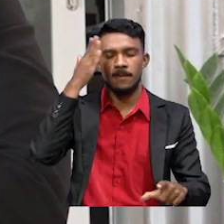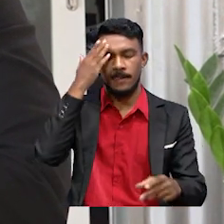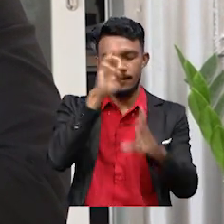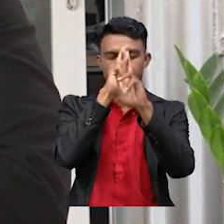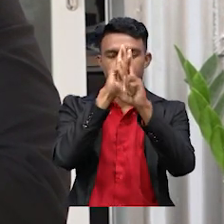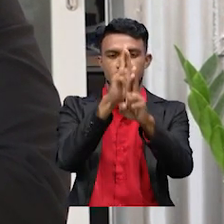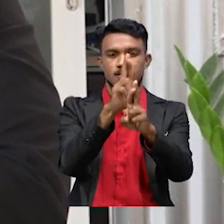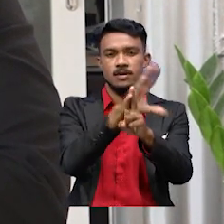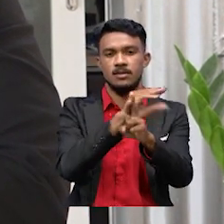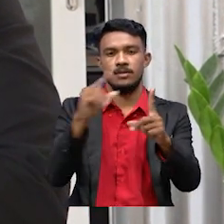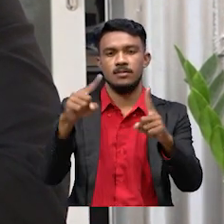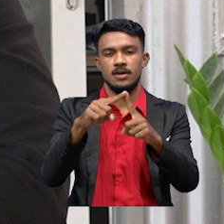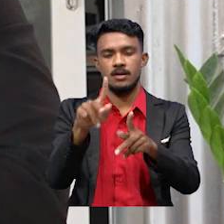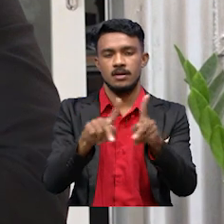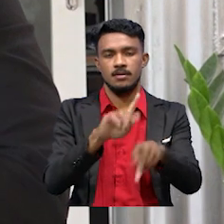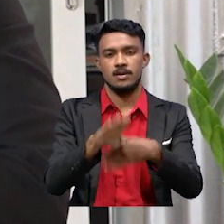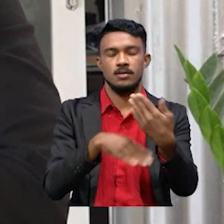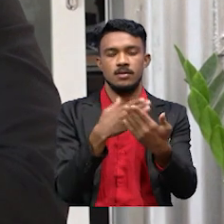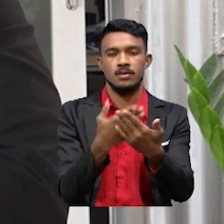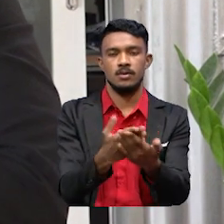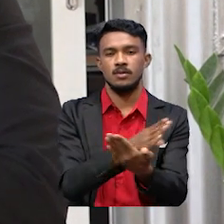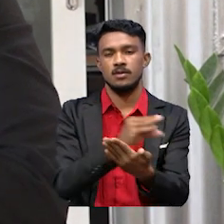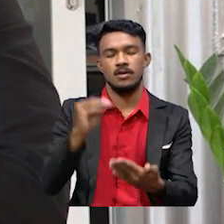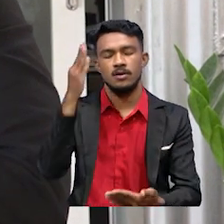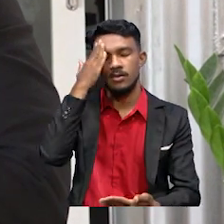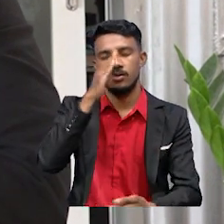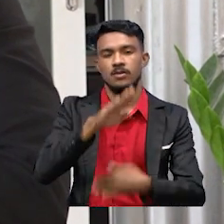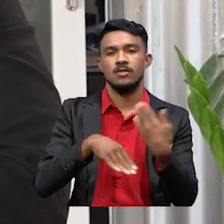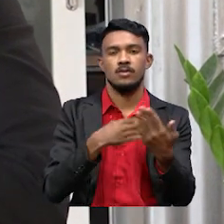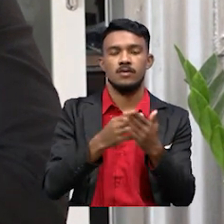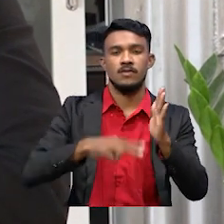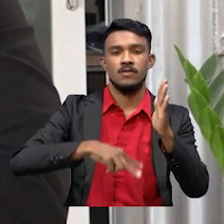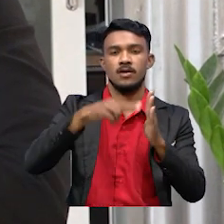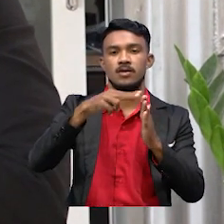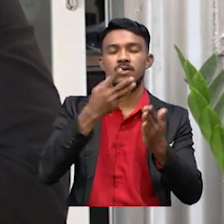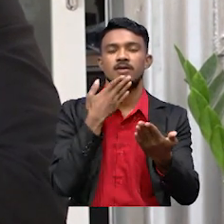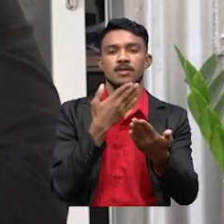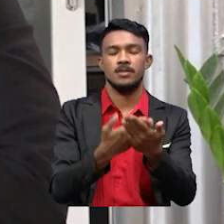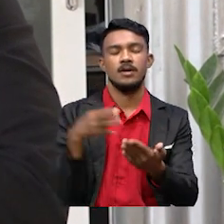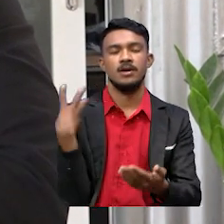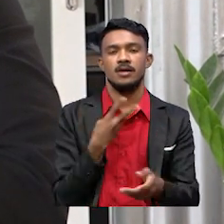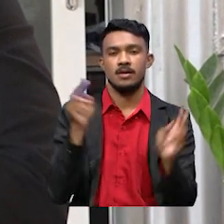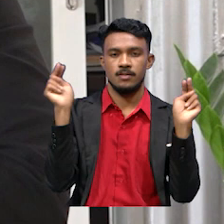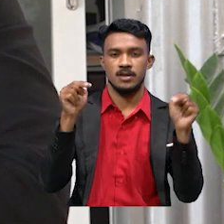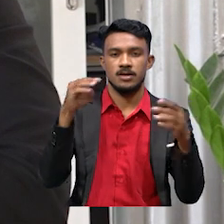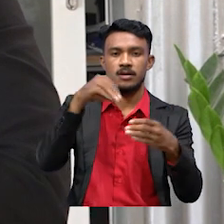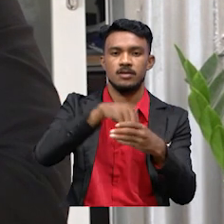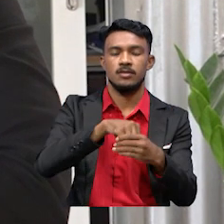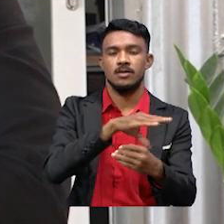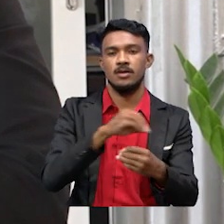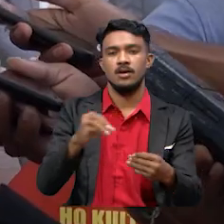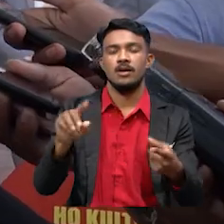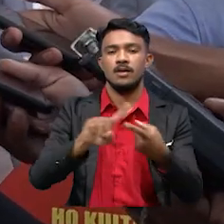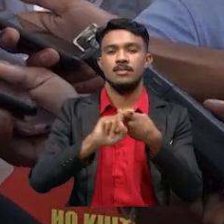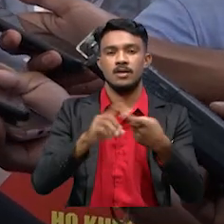respeito vai ema voto princípio sira que nem ita valores do que ira nebe ita precisa cura atu nem hametin democracia ni